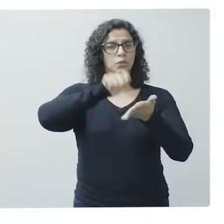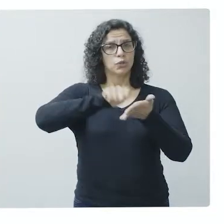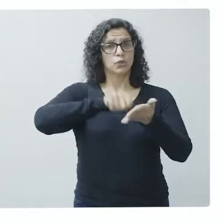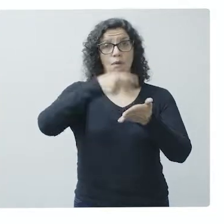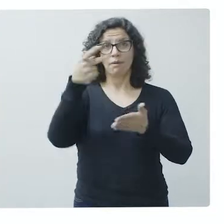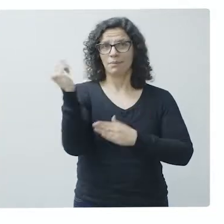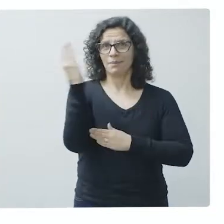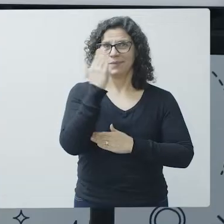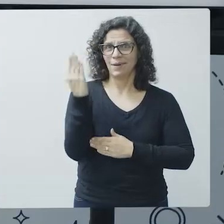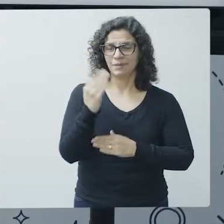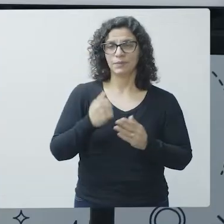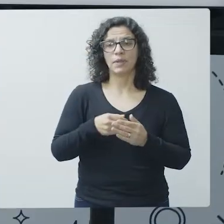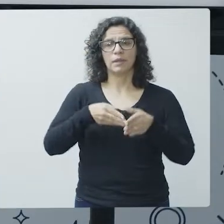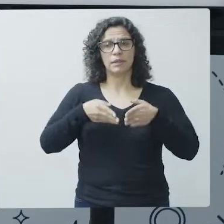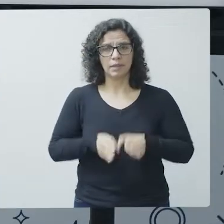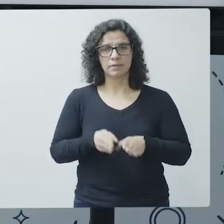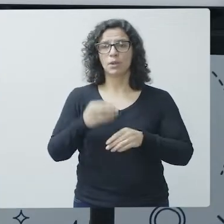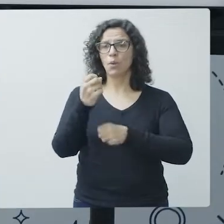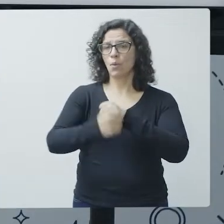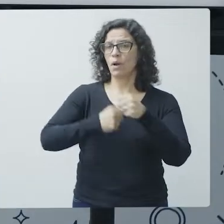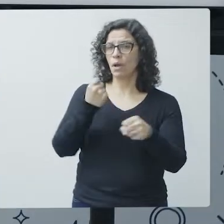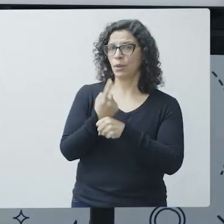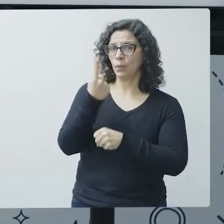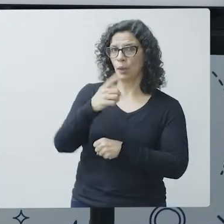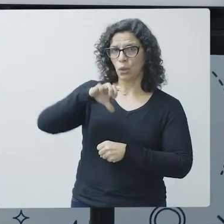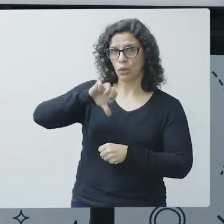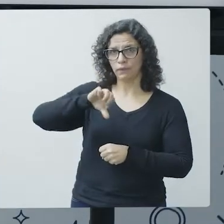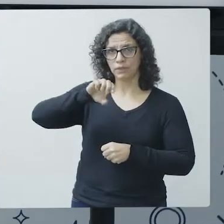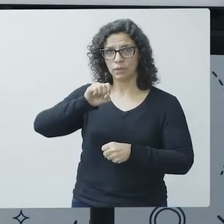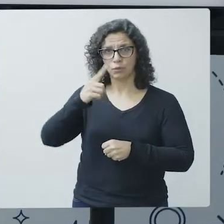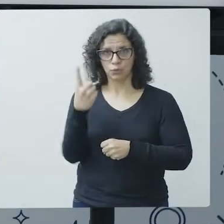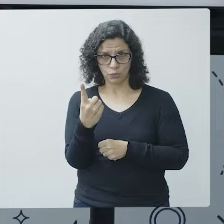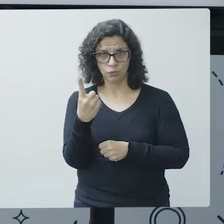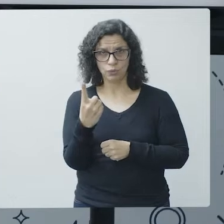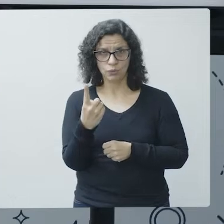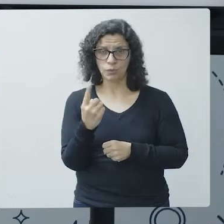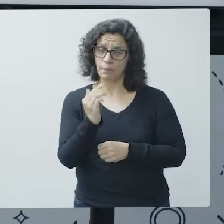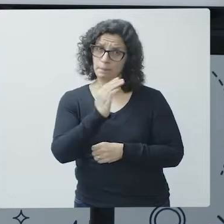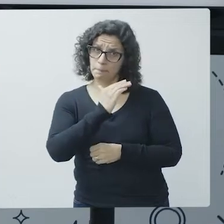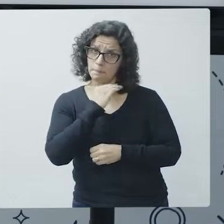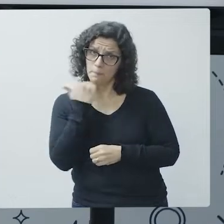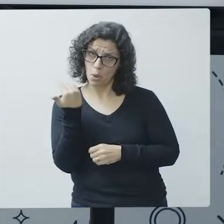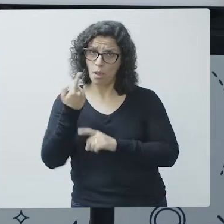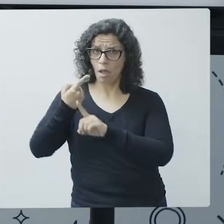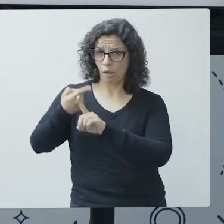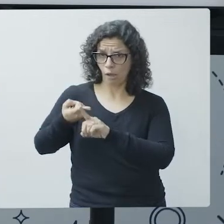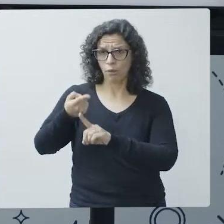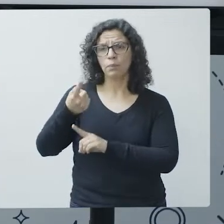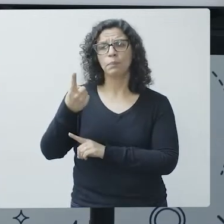escritora brasileira, nascida lá no ano de 1901, né, e faleceu em